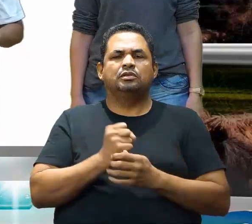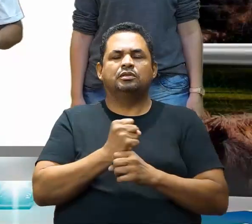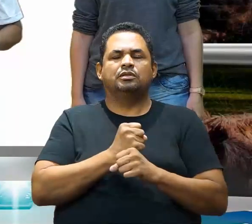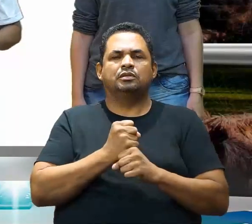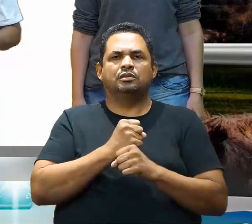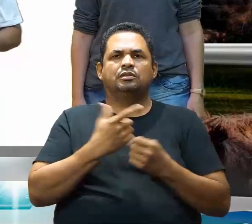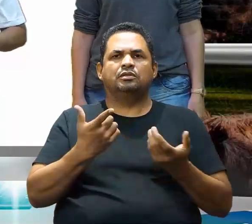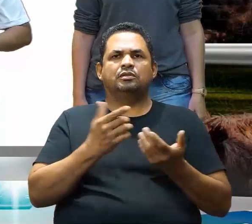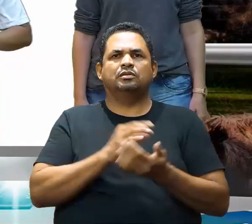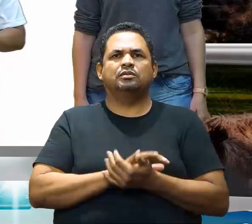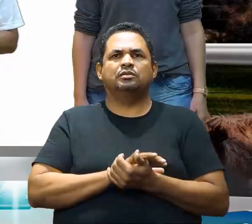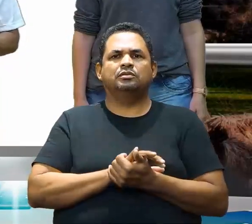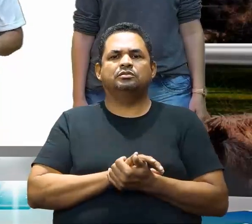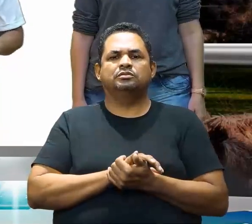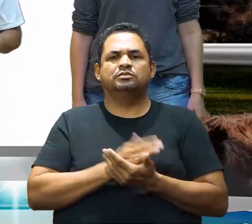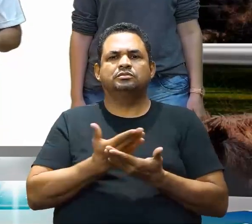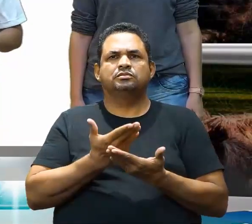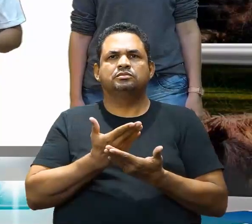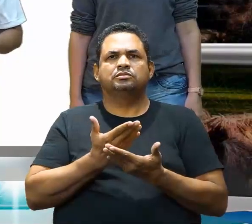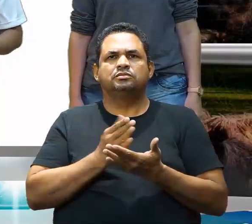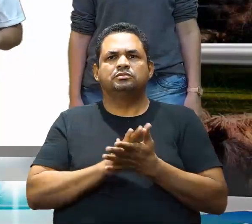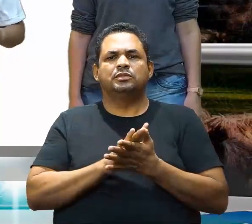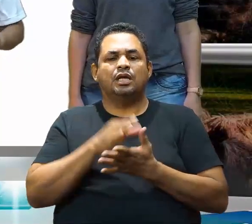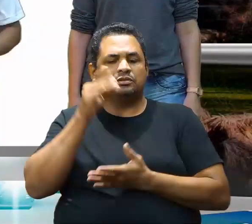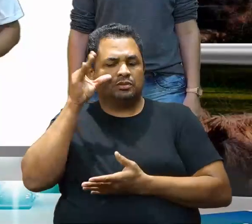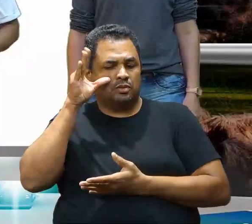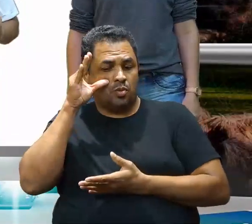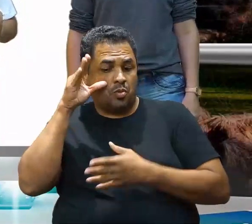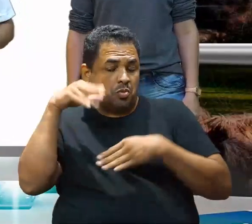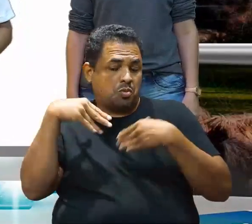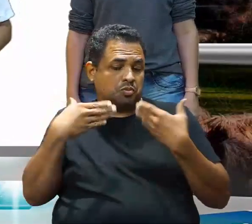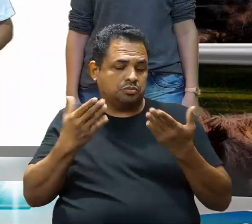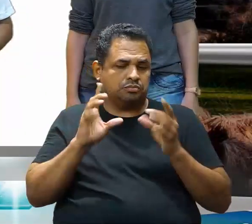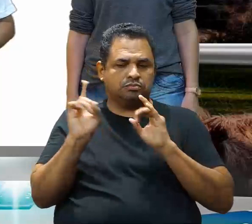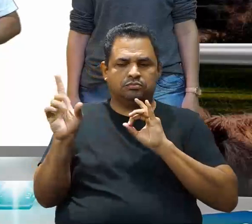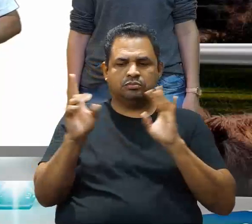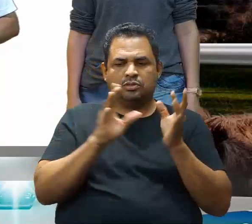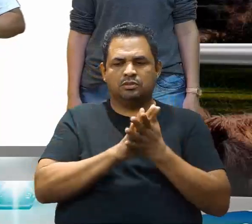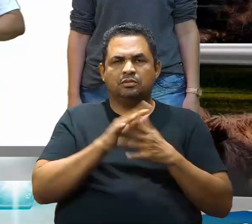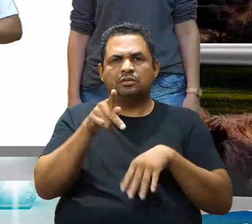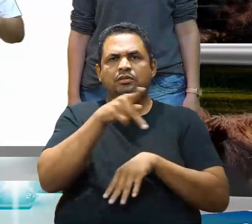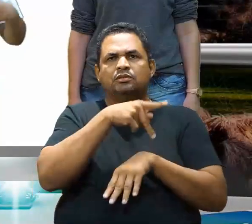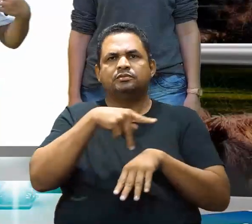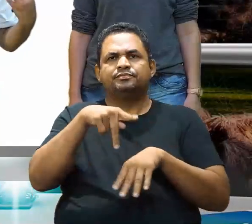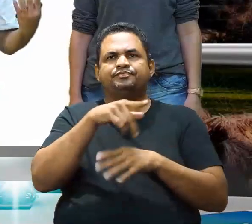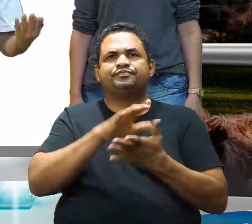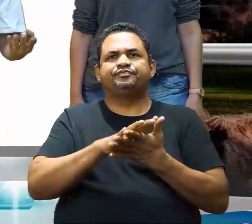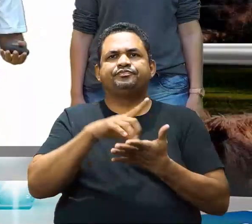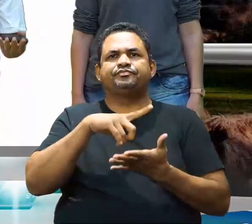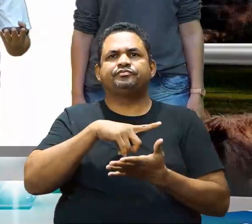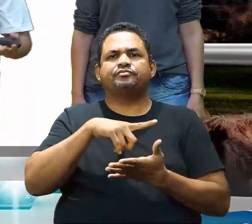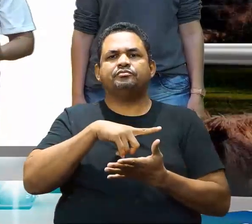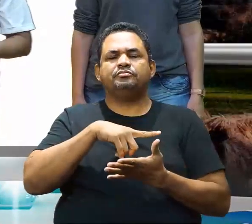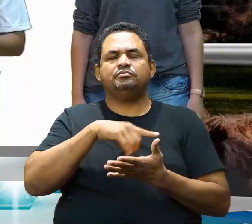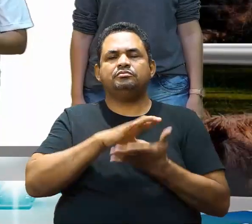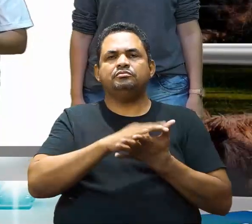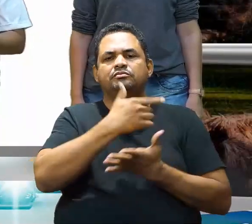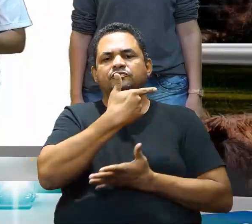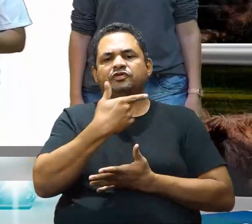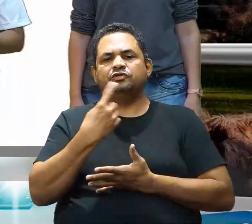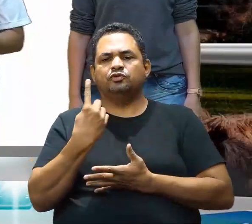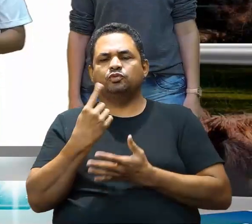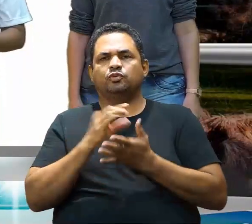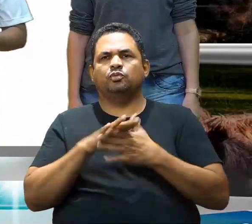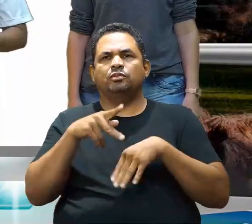o estudo ou as curiosidades de cada país. Nós temos 21 países falantes de